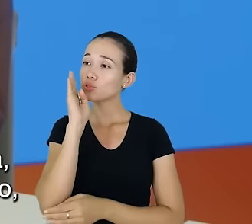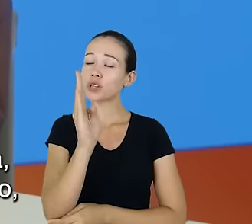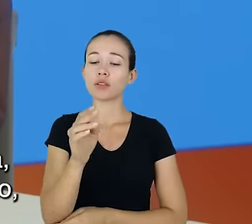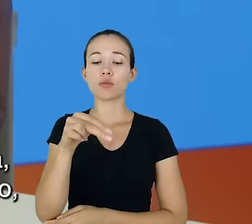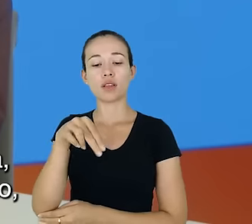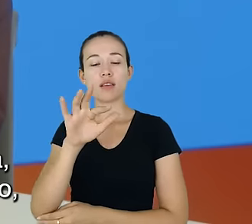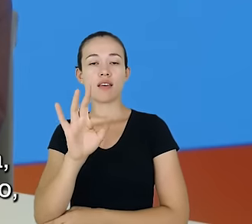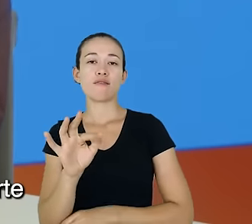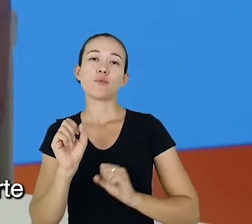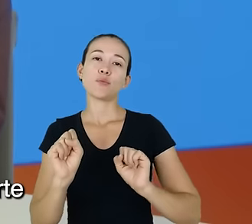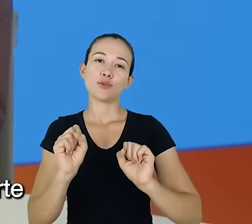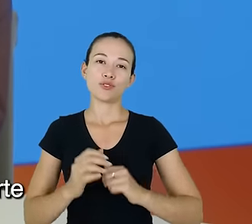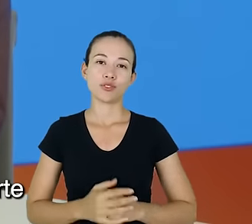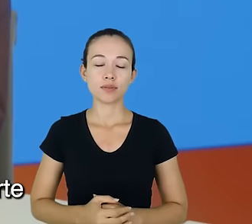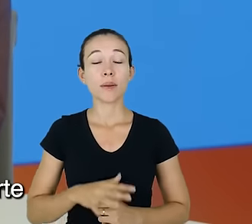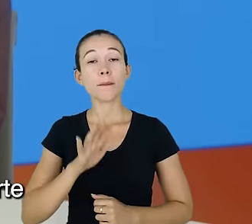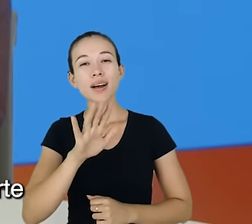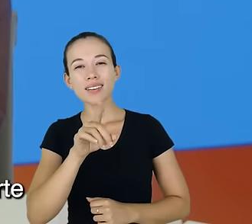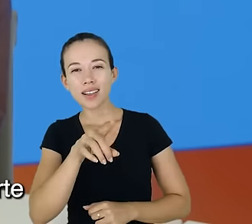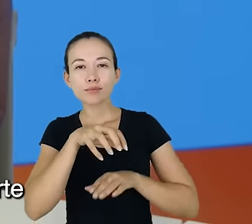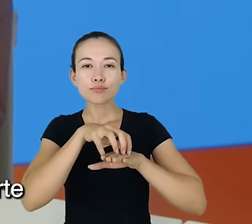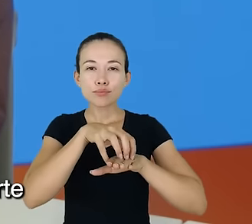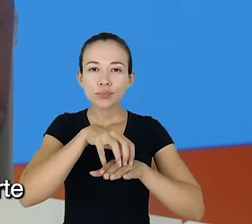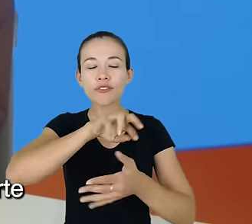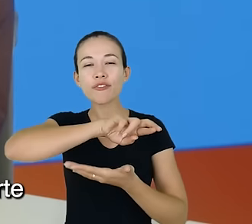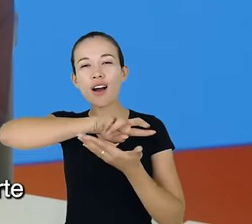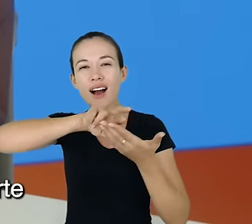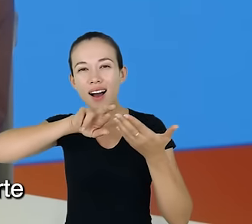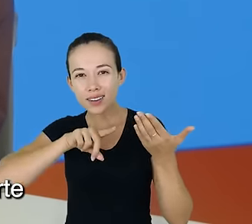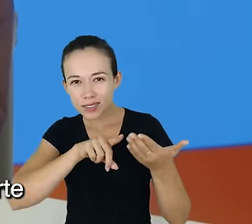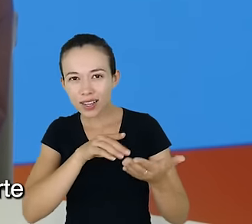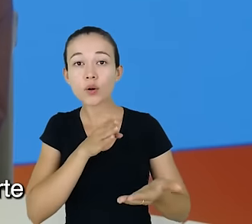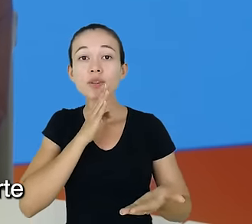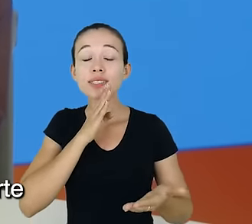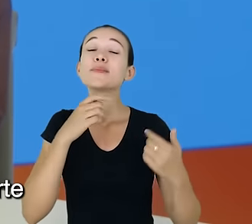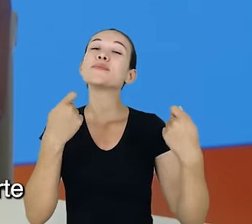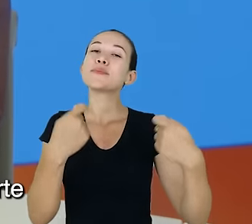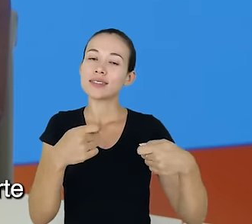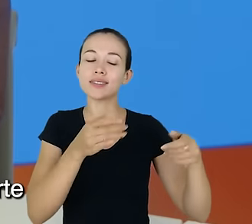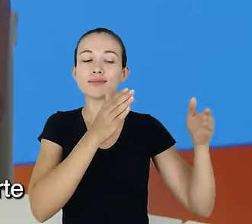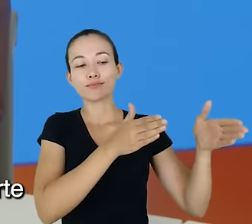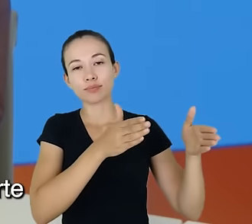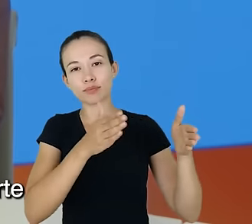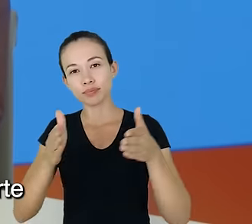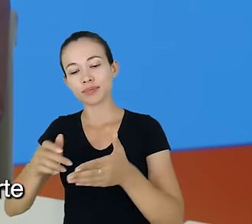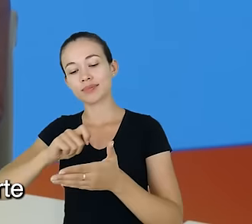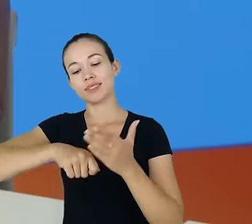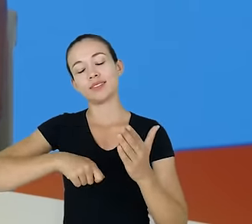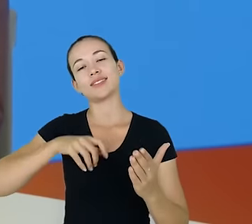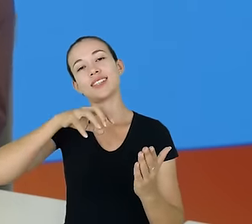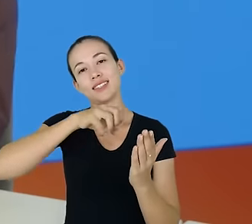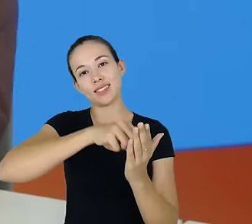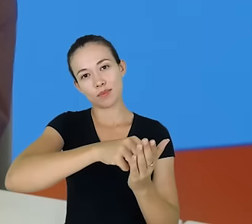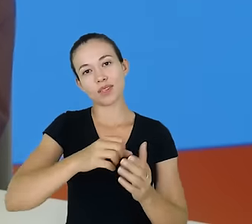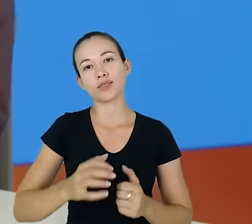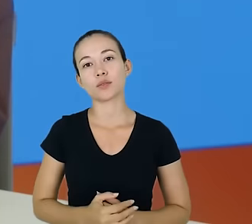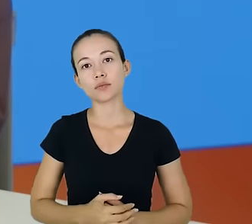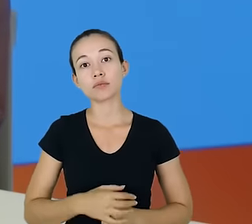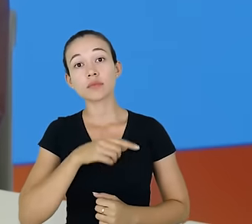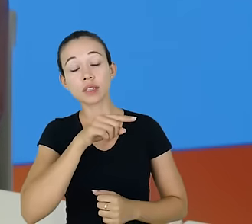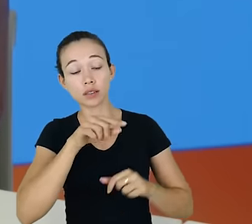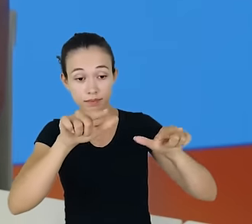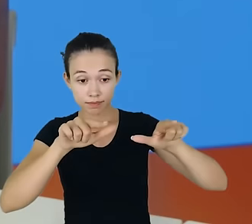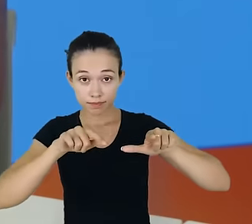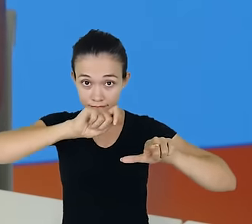conhecimento de transporte não esse precisa ter toda aquela parte de credenciamento que é a parte do se não tiver certificado